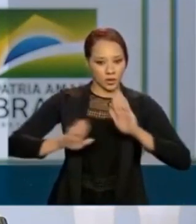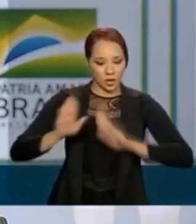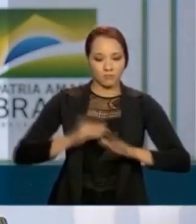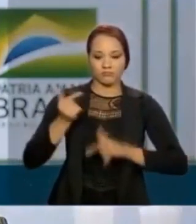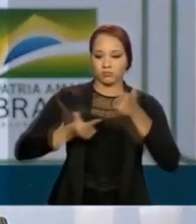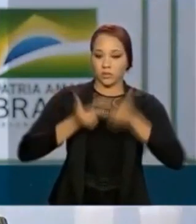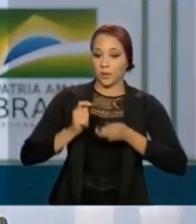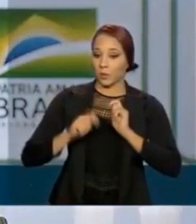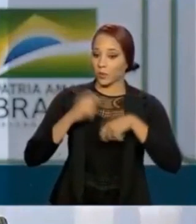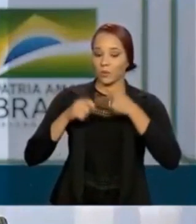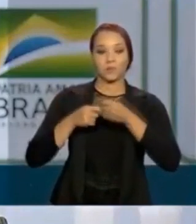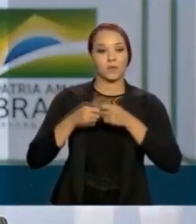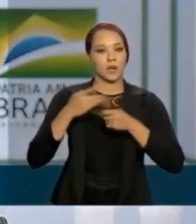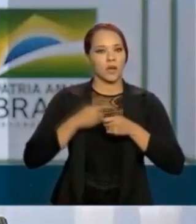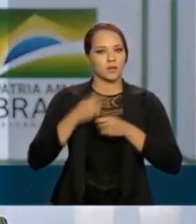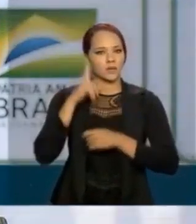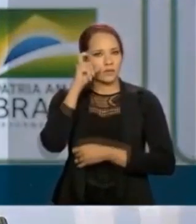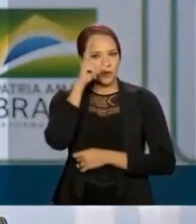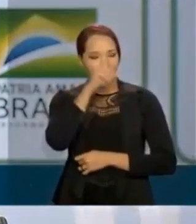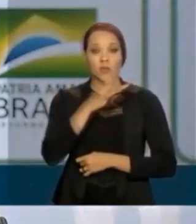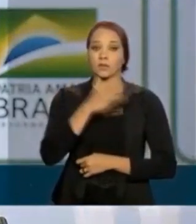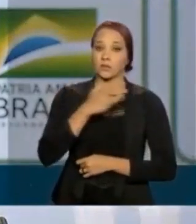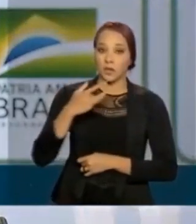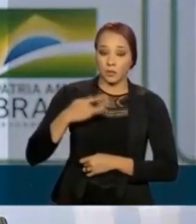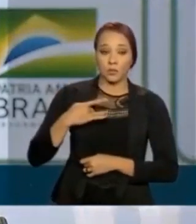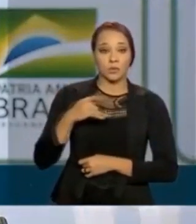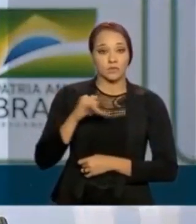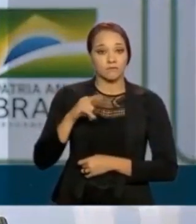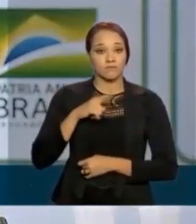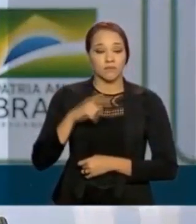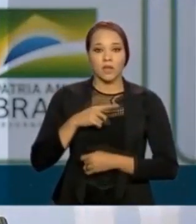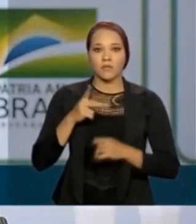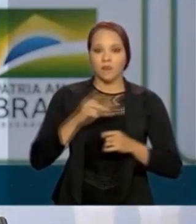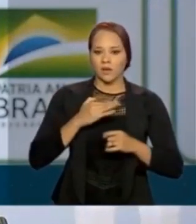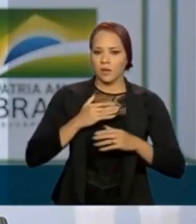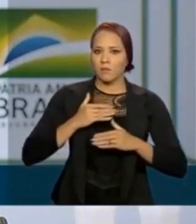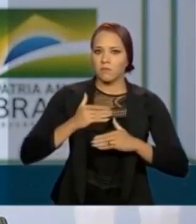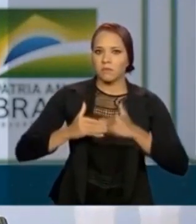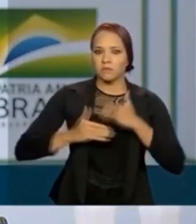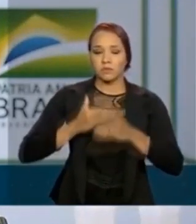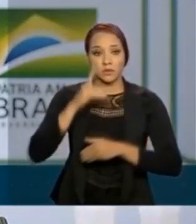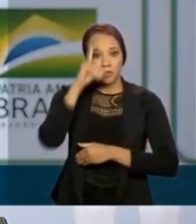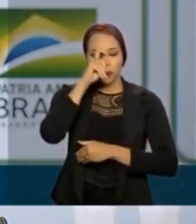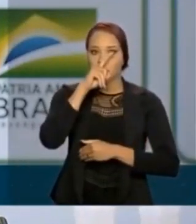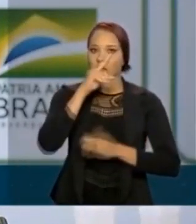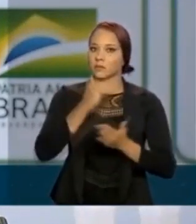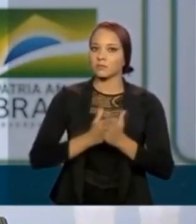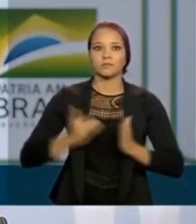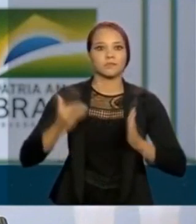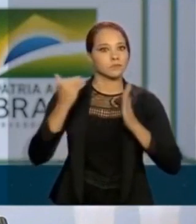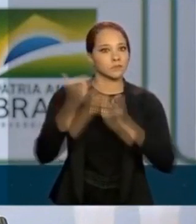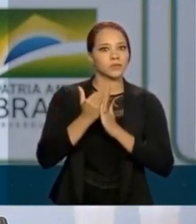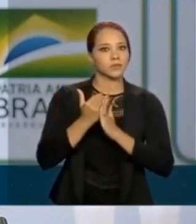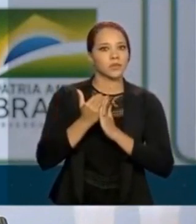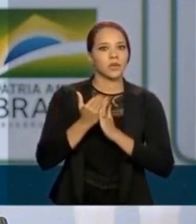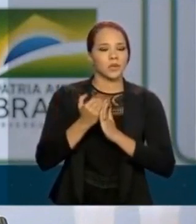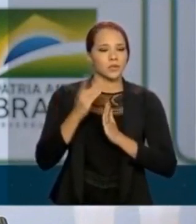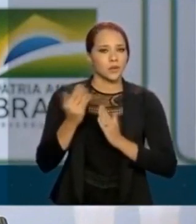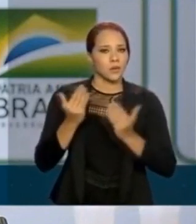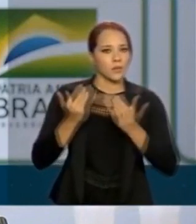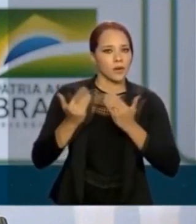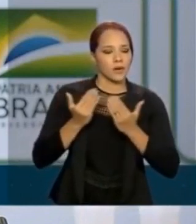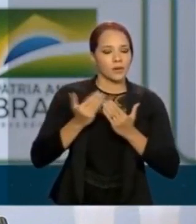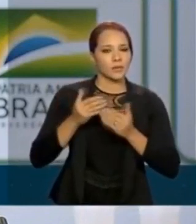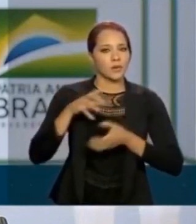de dificuldade que a saúde vai trazer virá uma onda de dificuldade maior ainda em relação à